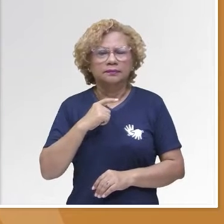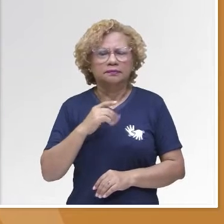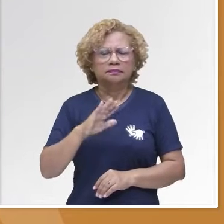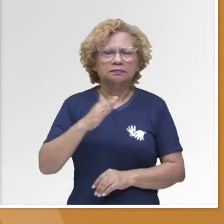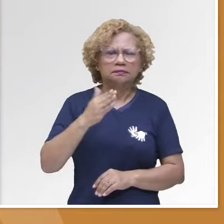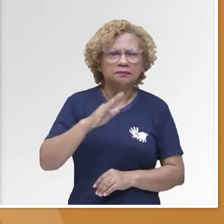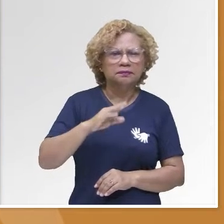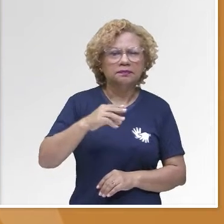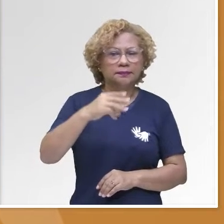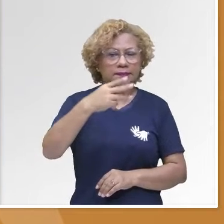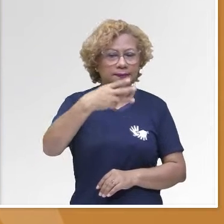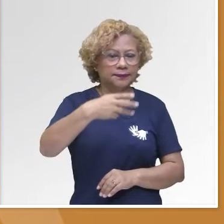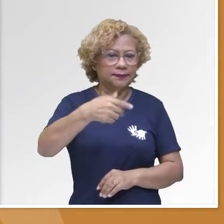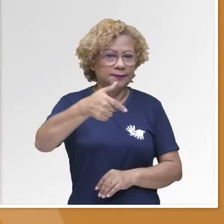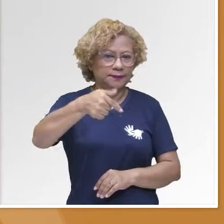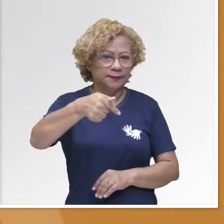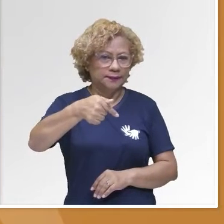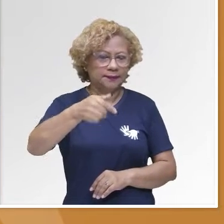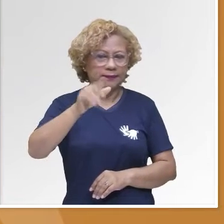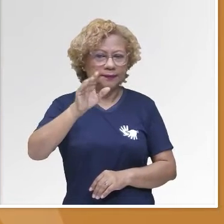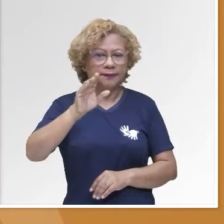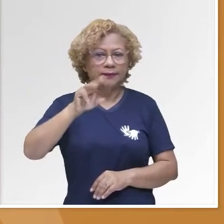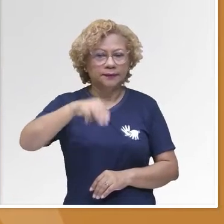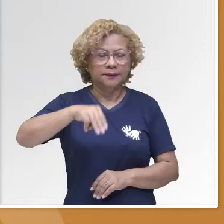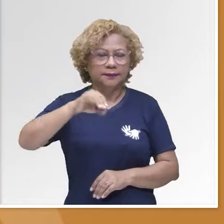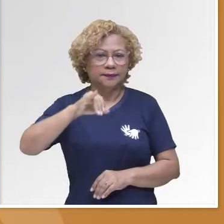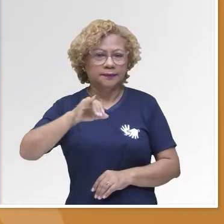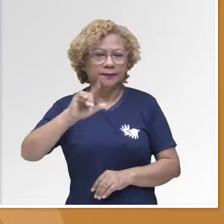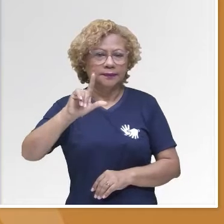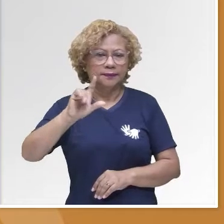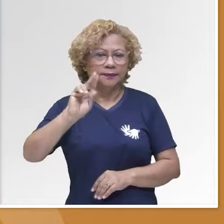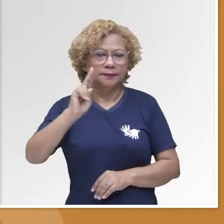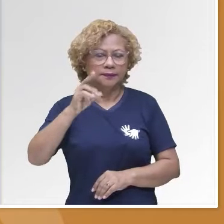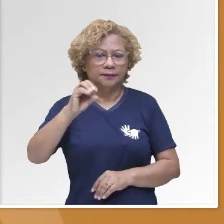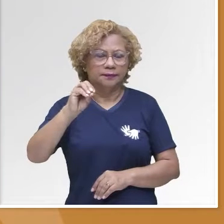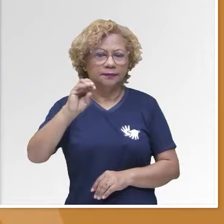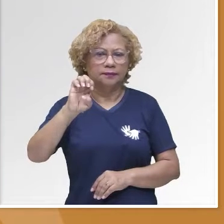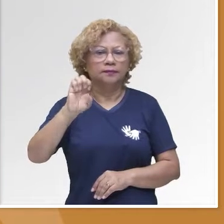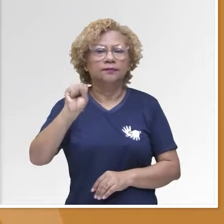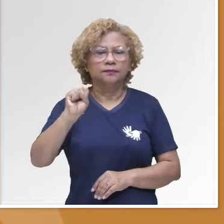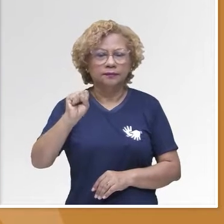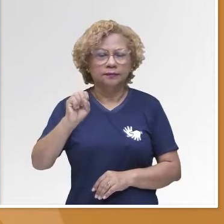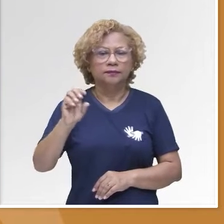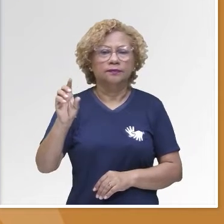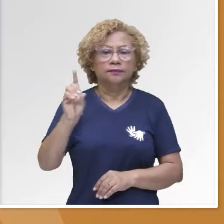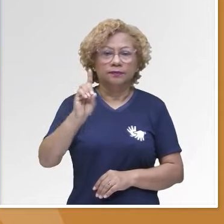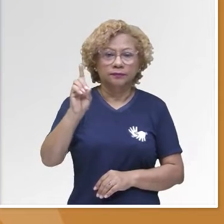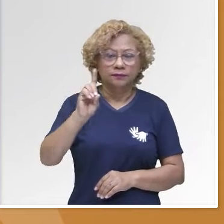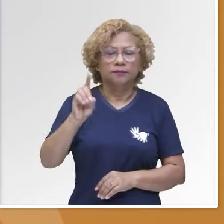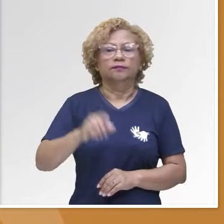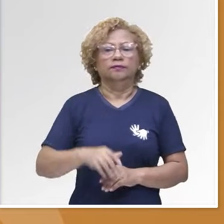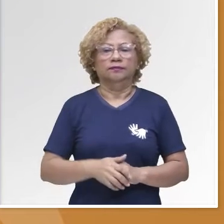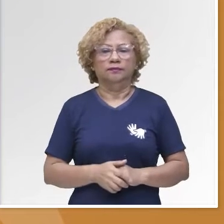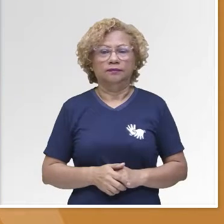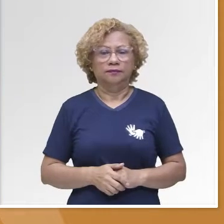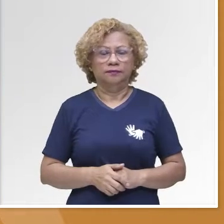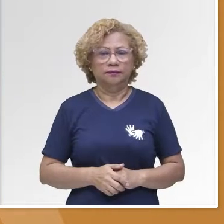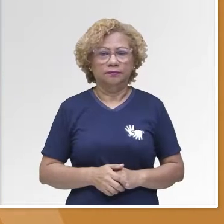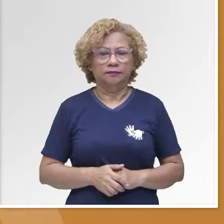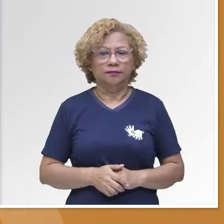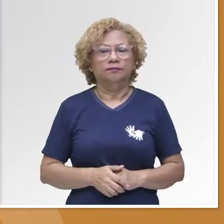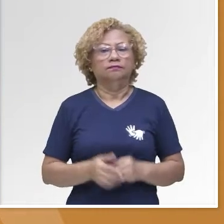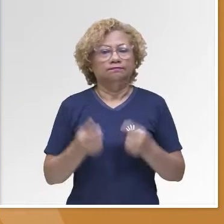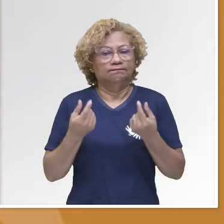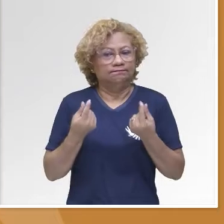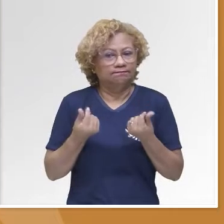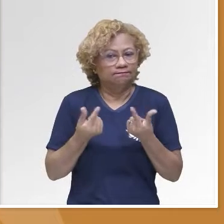o montante financeiro anual movimentado pelo comércio internacional, no intuito de